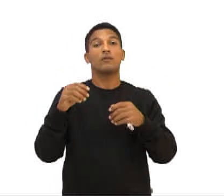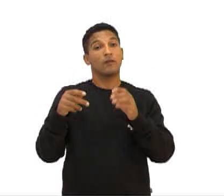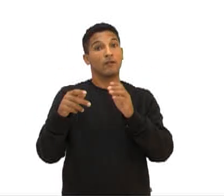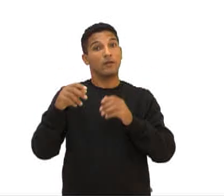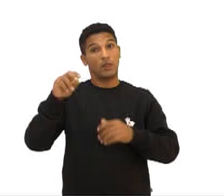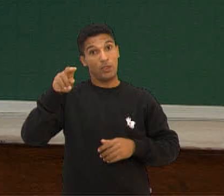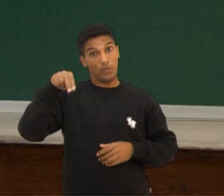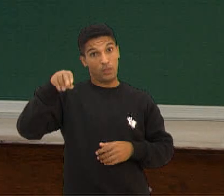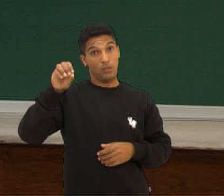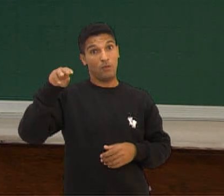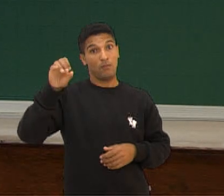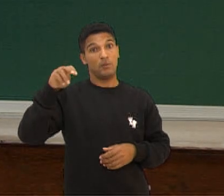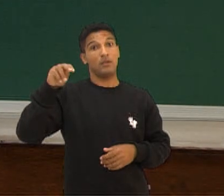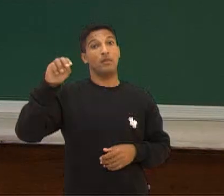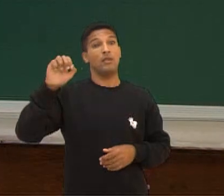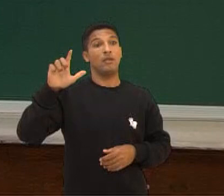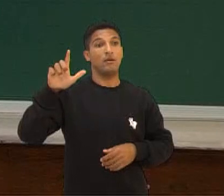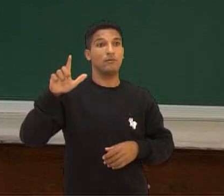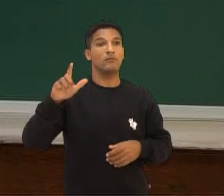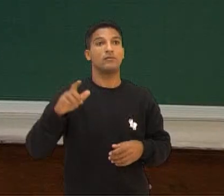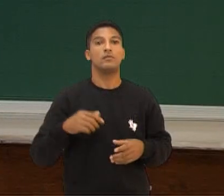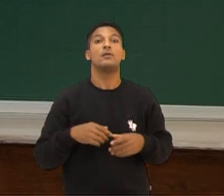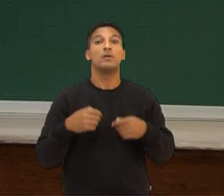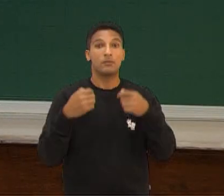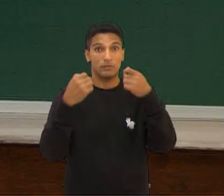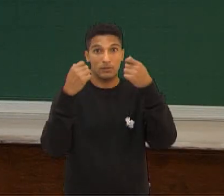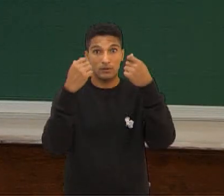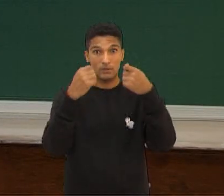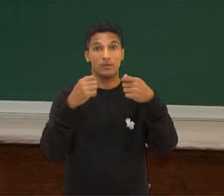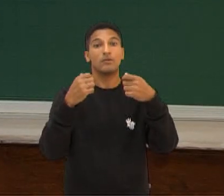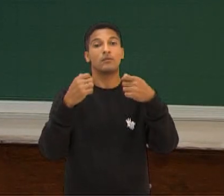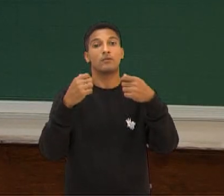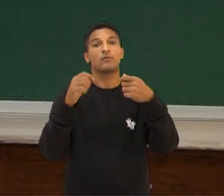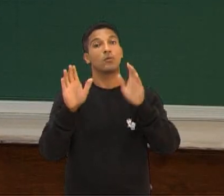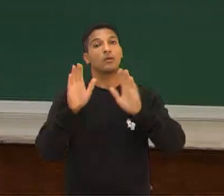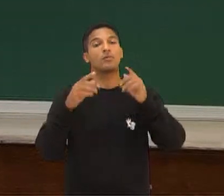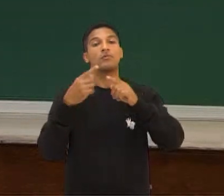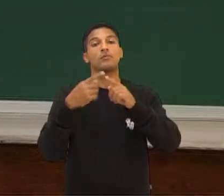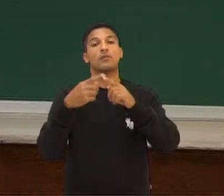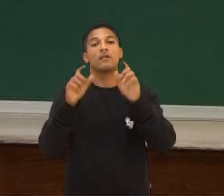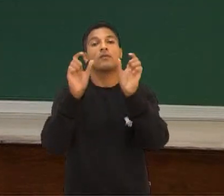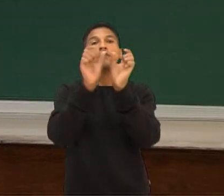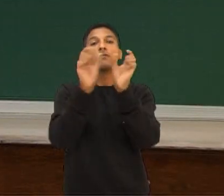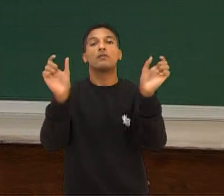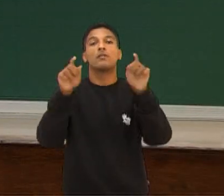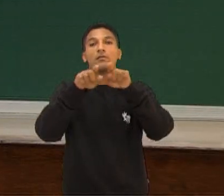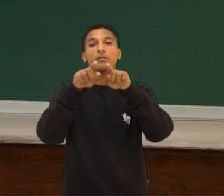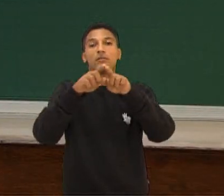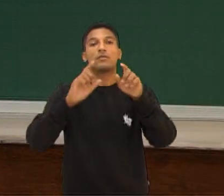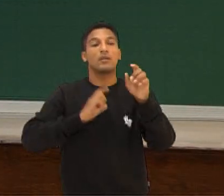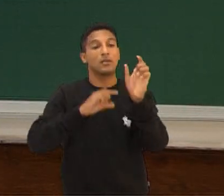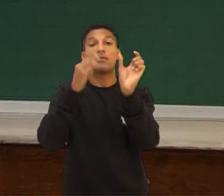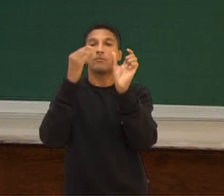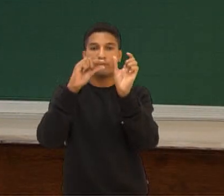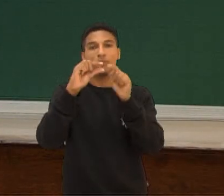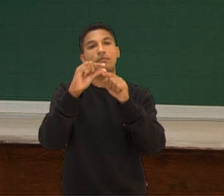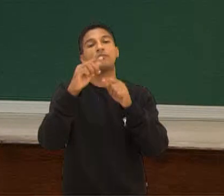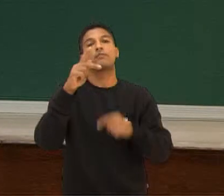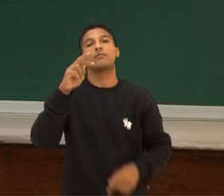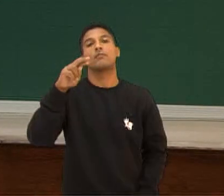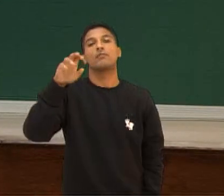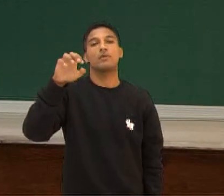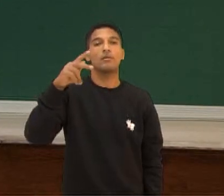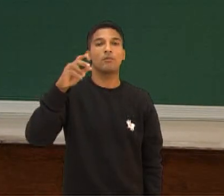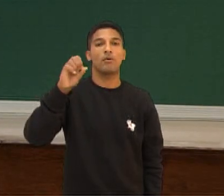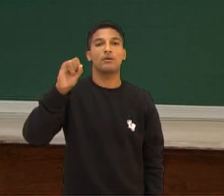tomar muito cuidado porque ela também tem a preposição. Mas ela tem a preposição e também tem